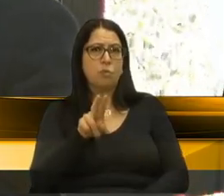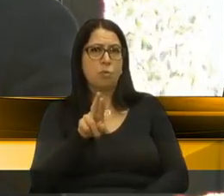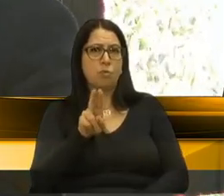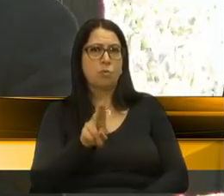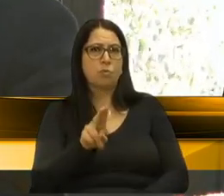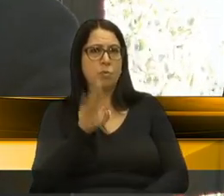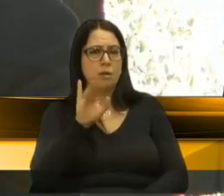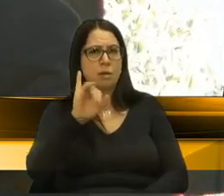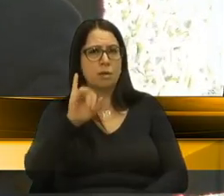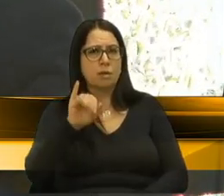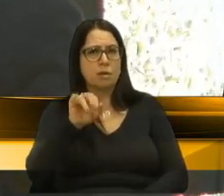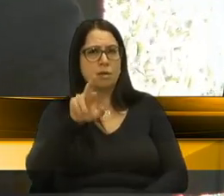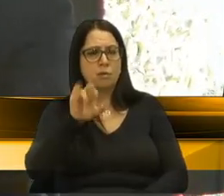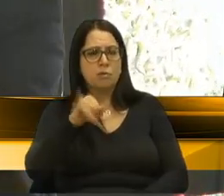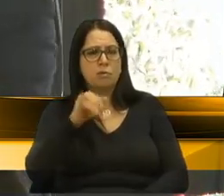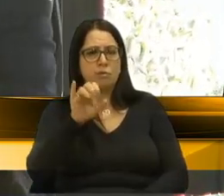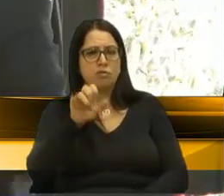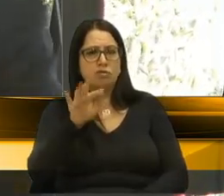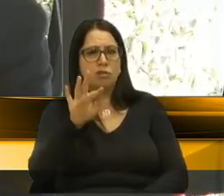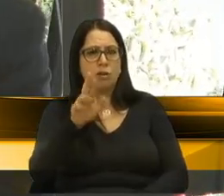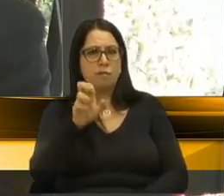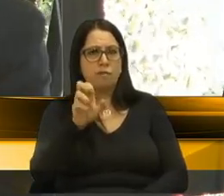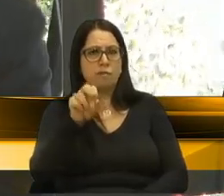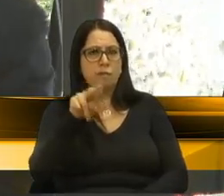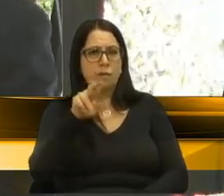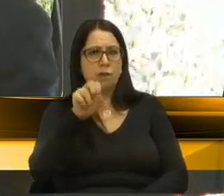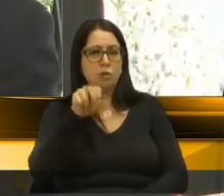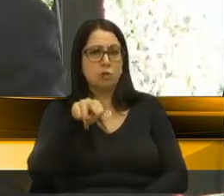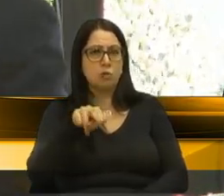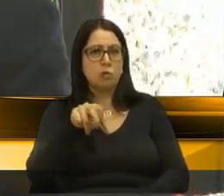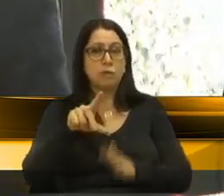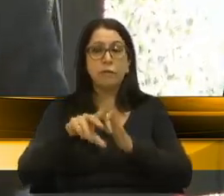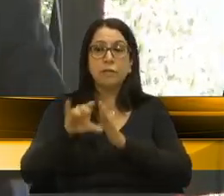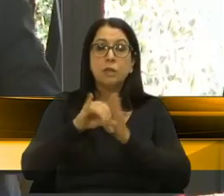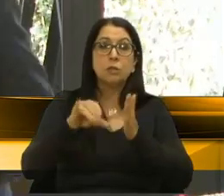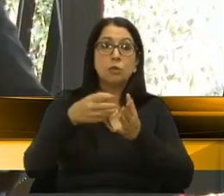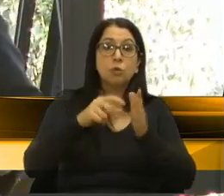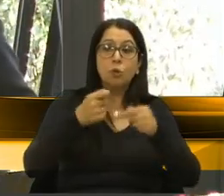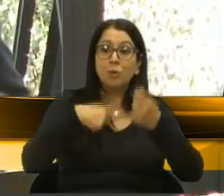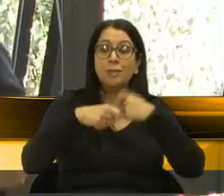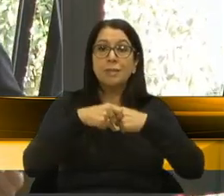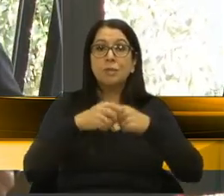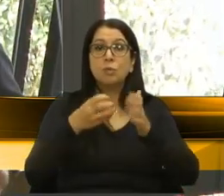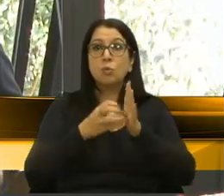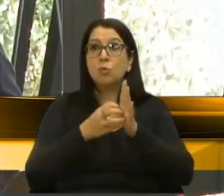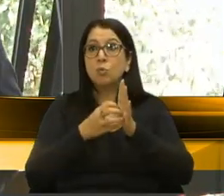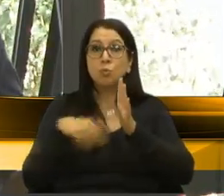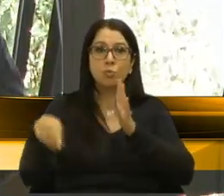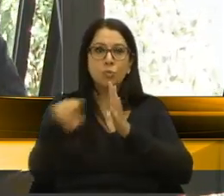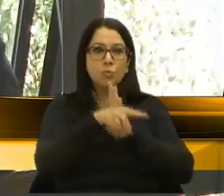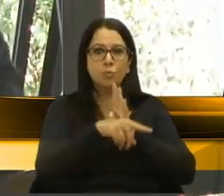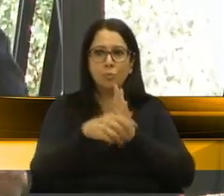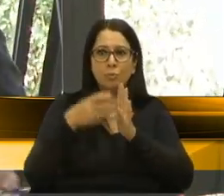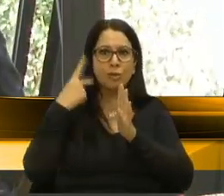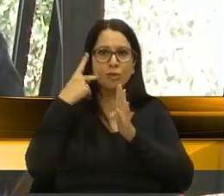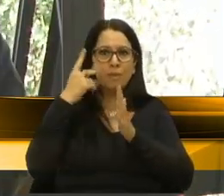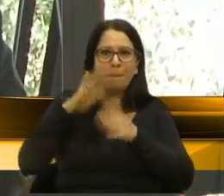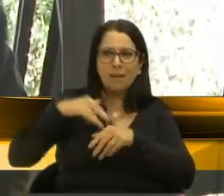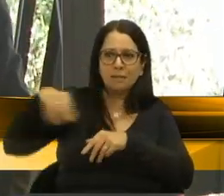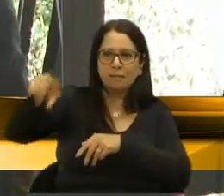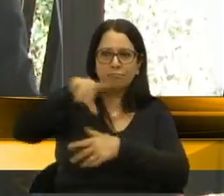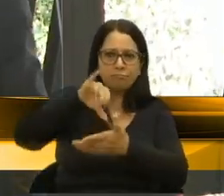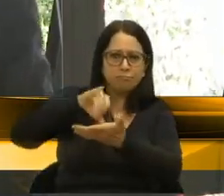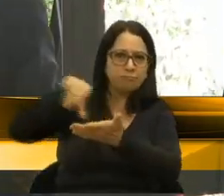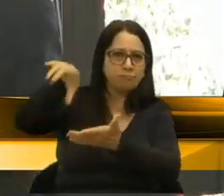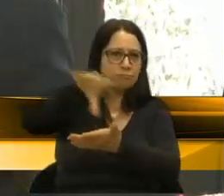Roberto Jefferson, que vai fazer a negociação com os grupos do Centrão. Então, tudo isso não me surpreende. É a velha política de